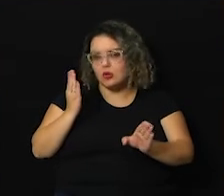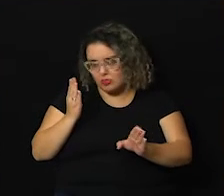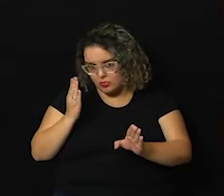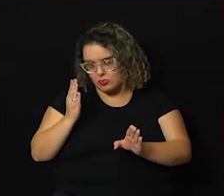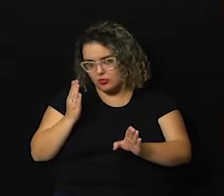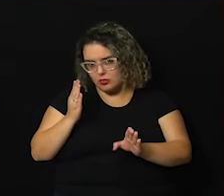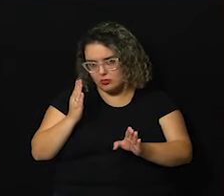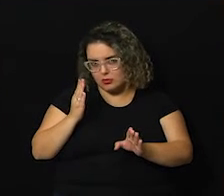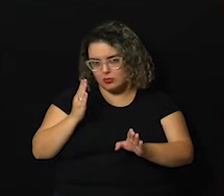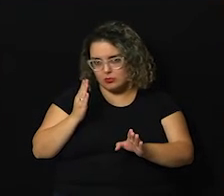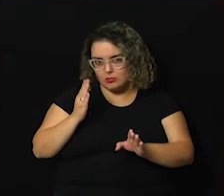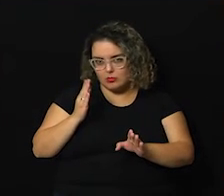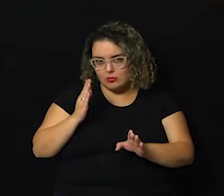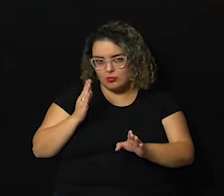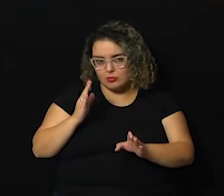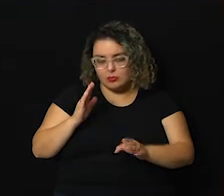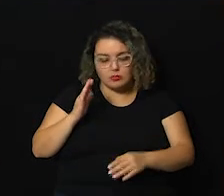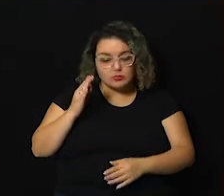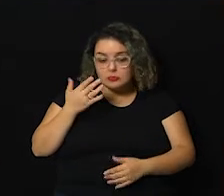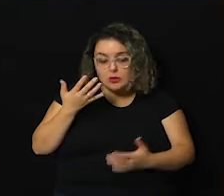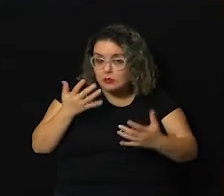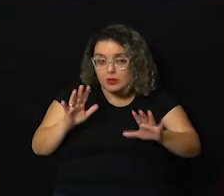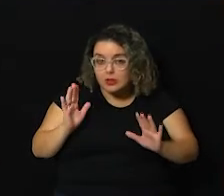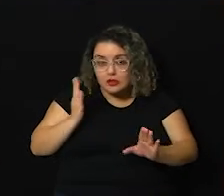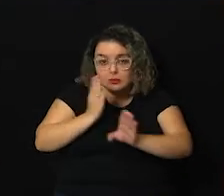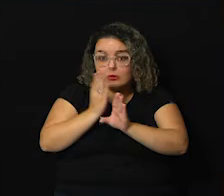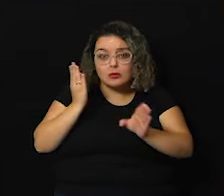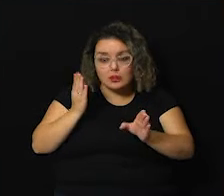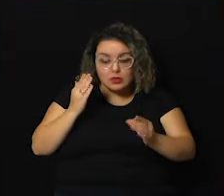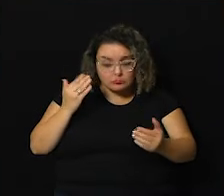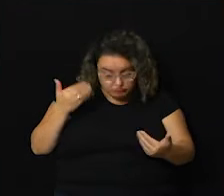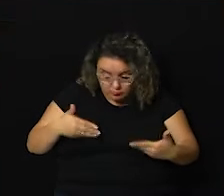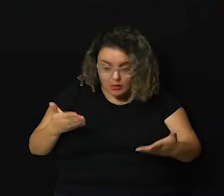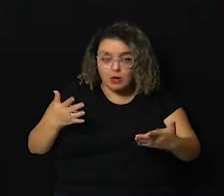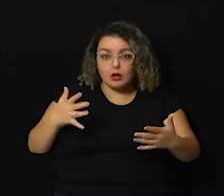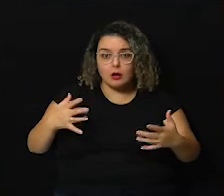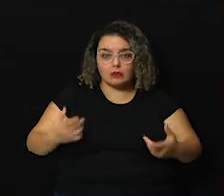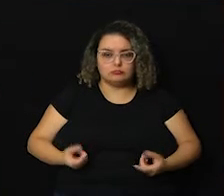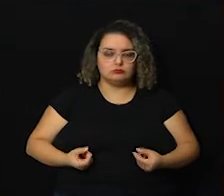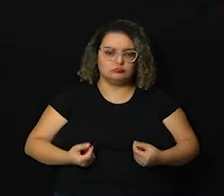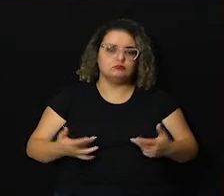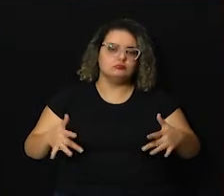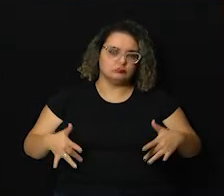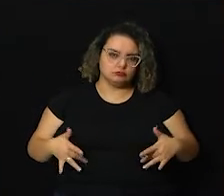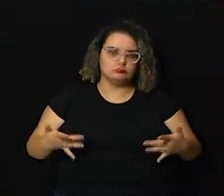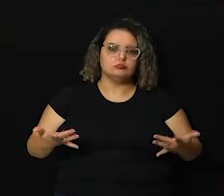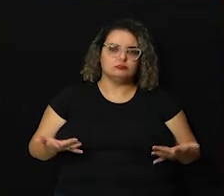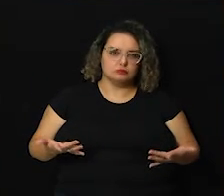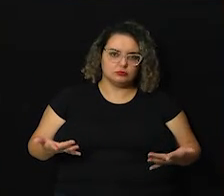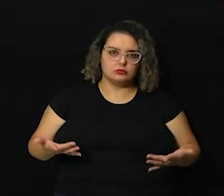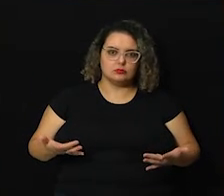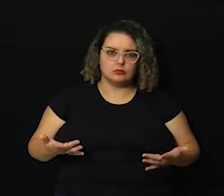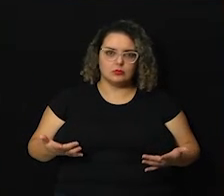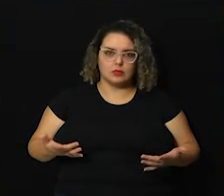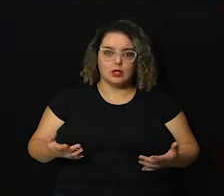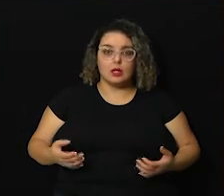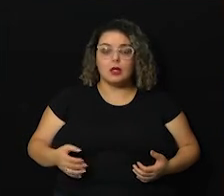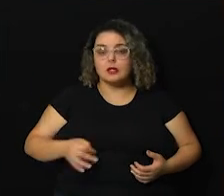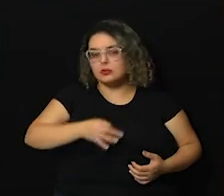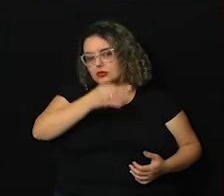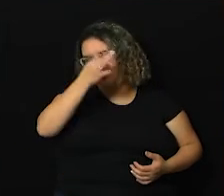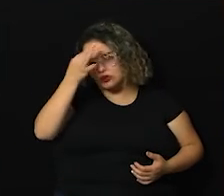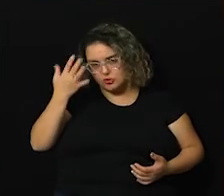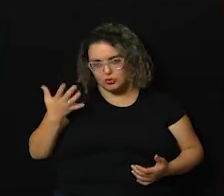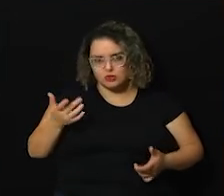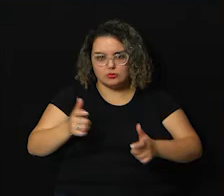encontrando incidentalmente um tumor no rim. Essa talvez seja a situação mais, vamos dizer, desejável